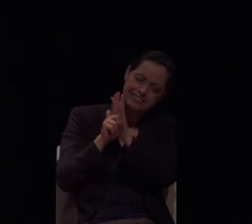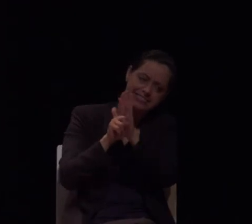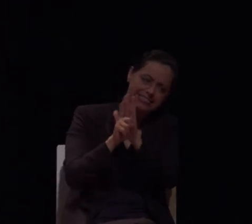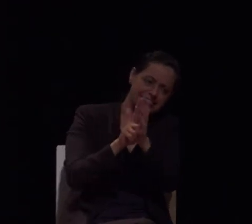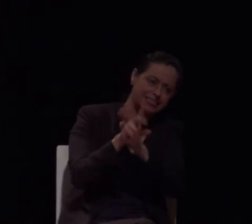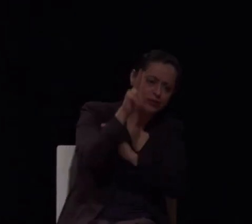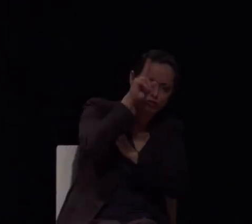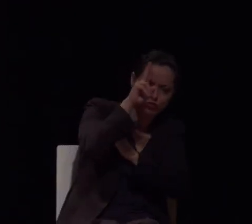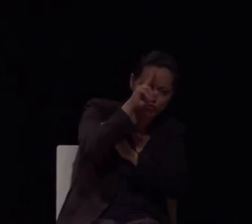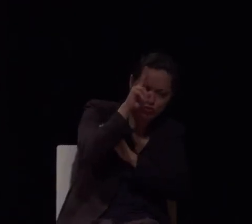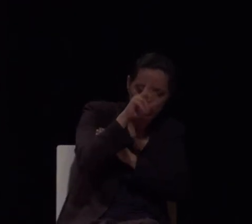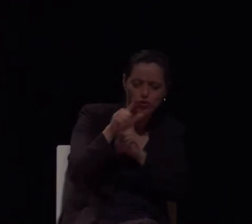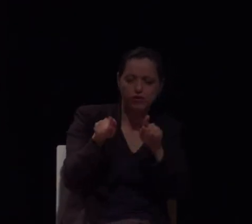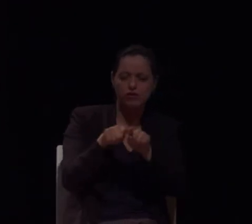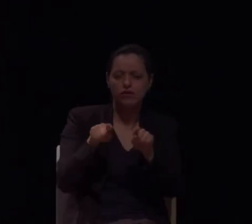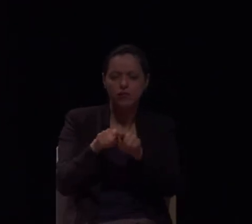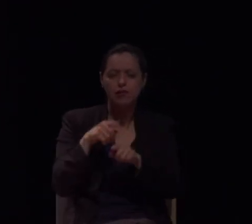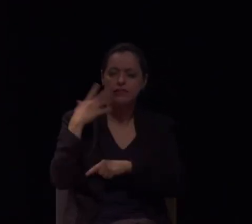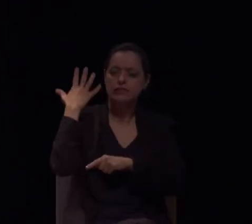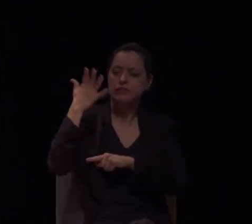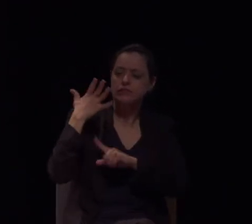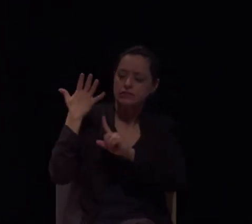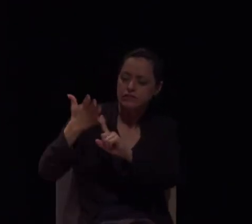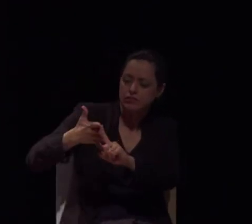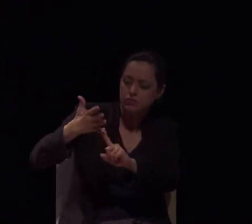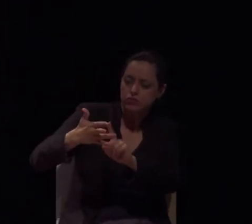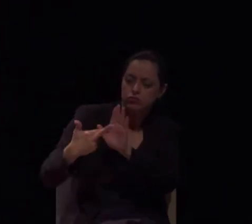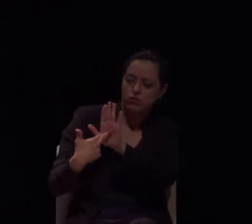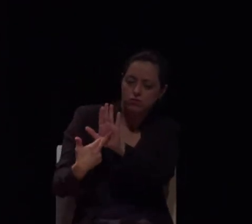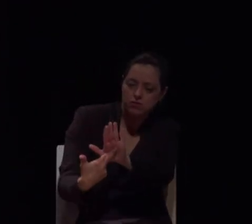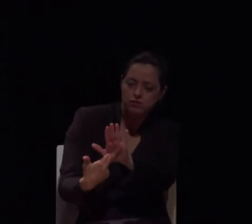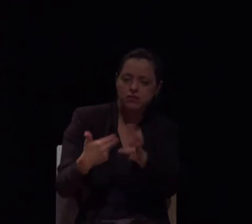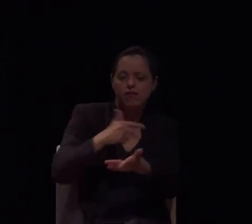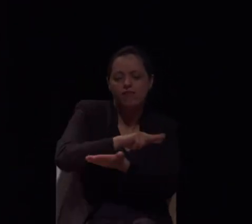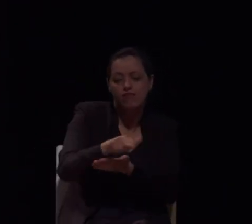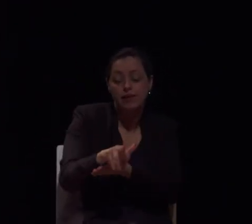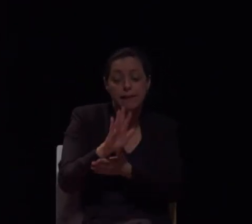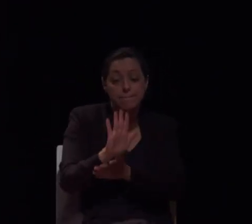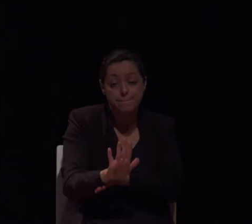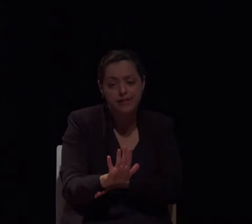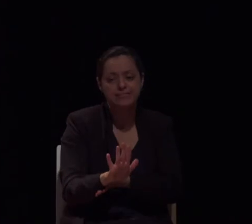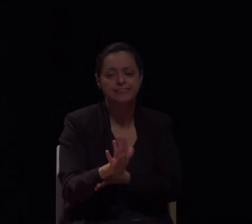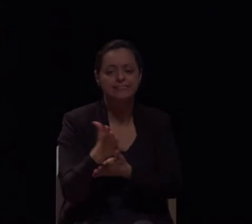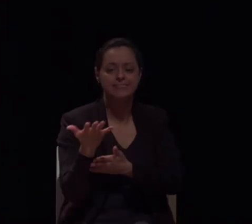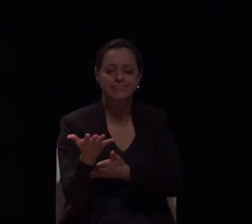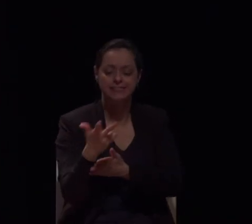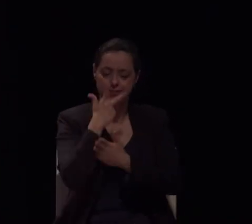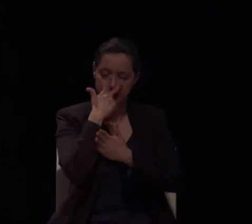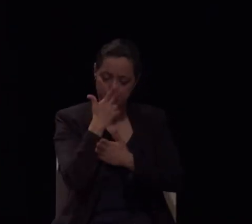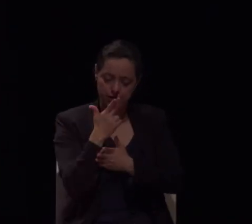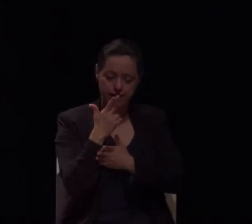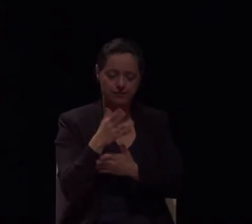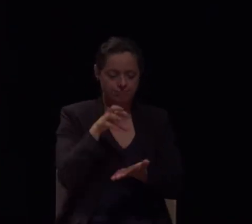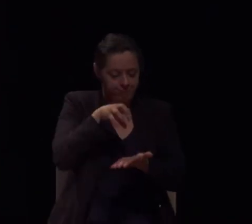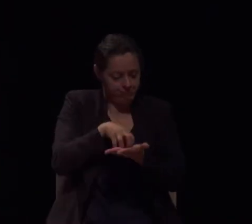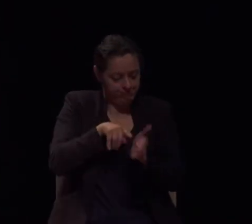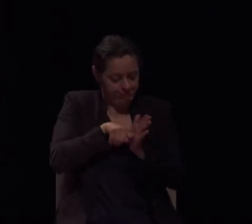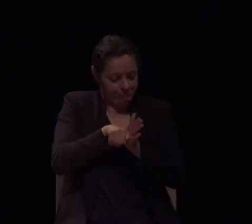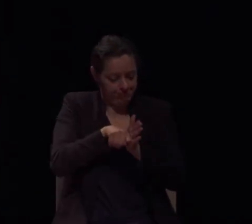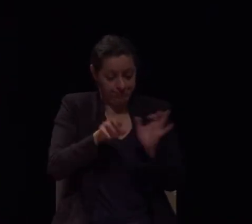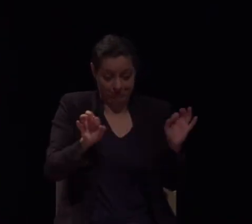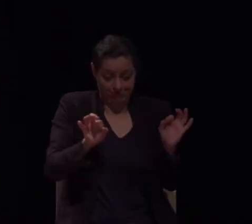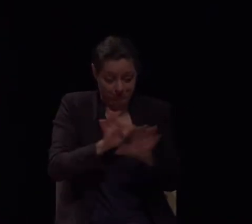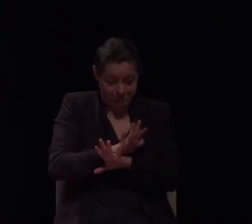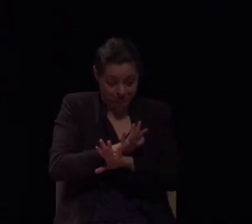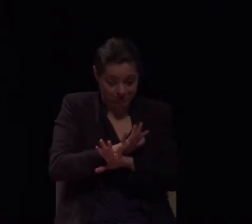de representatividade discurso só que esse essas duas pontas do diálogo não estavam irritadas e que a